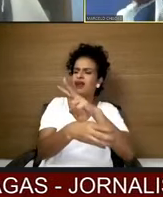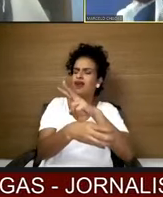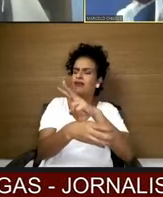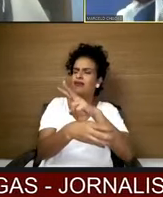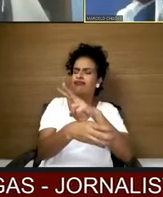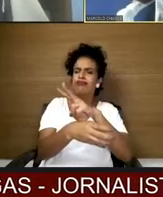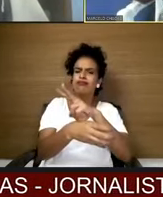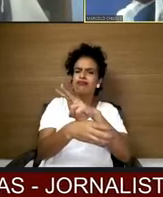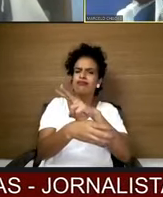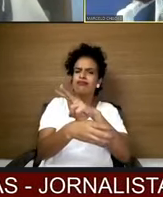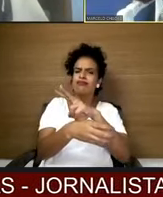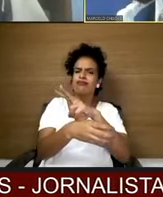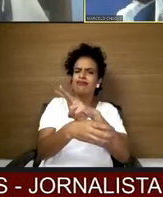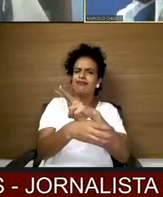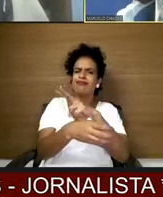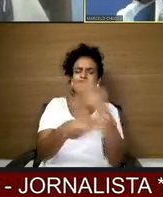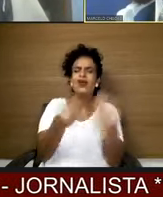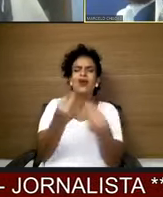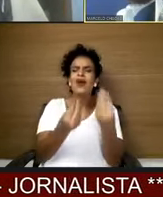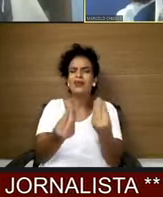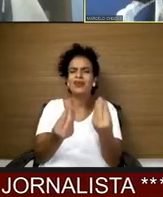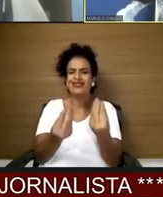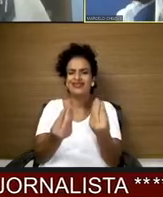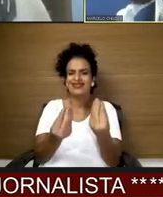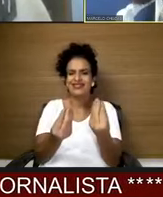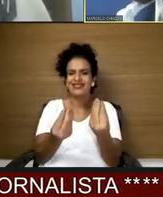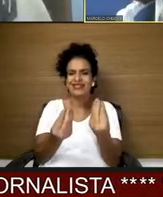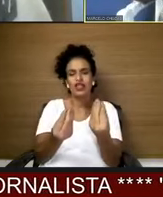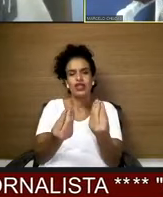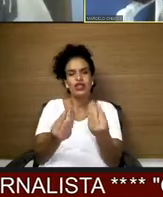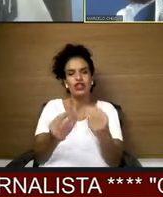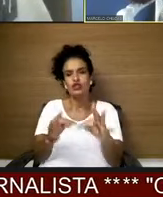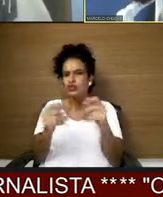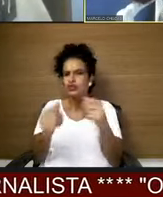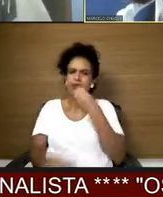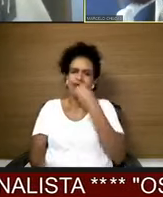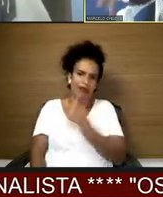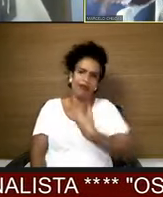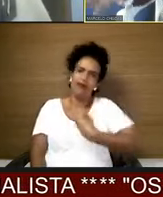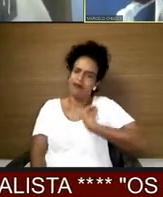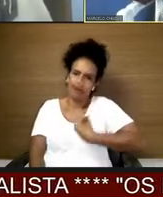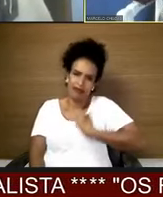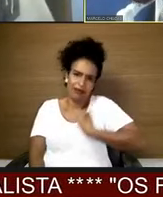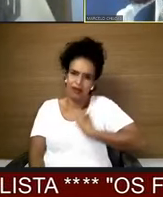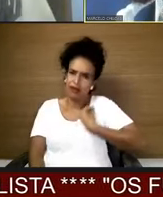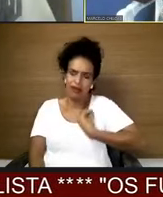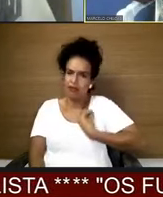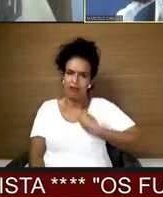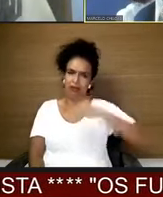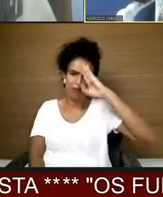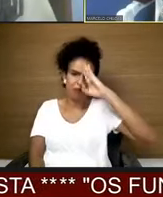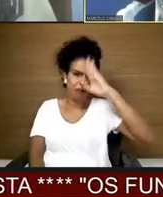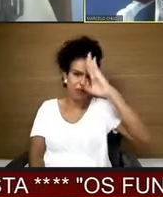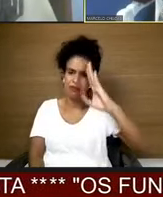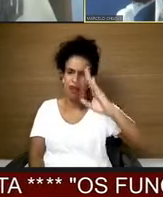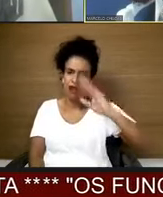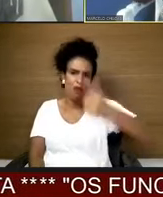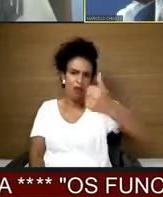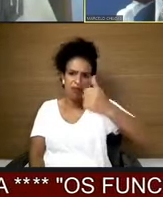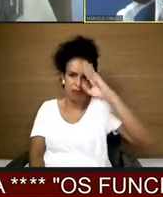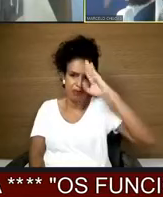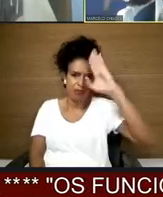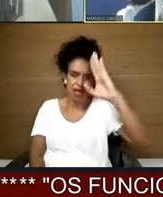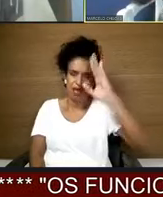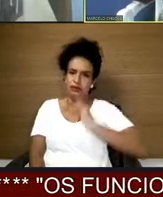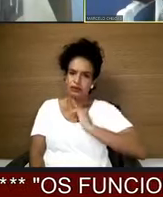exemplo, porque tudo bem, eu acho que a vida em primeiro lugar, seja ela de quem for, nós estamos discutindo aqui quem pode ficar mais ou